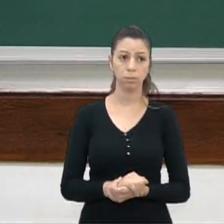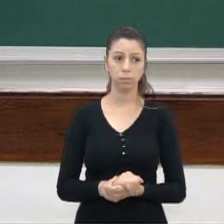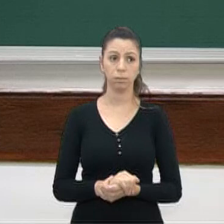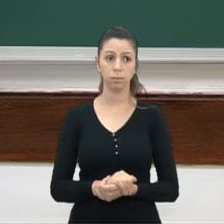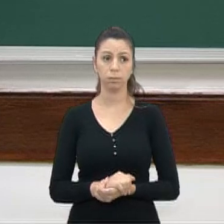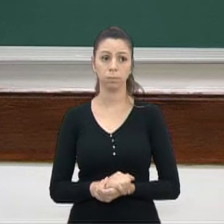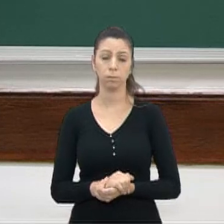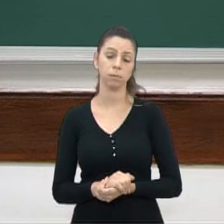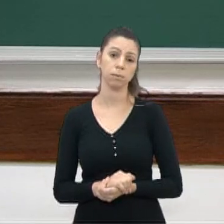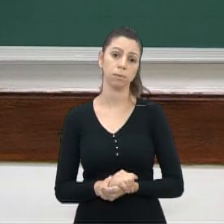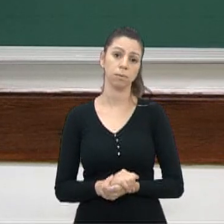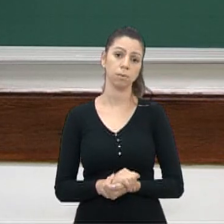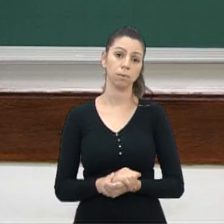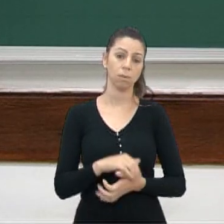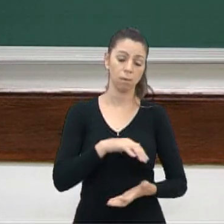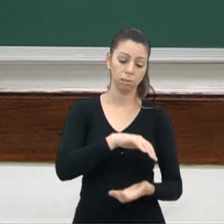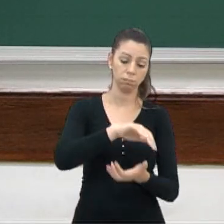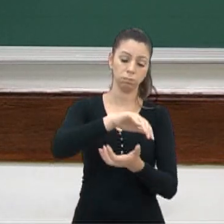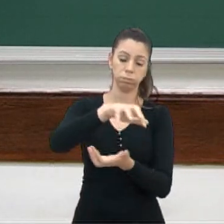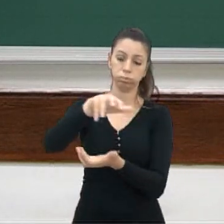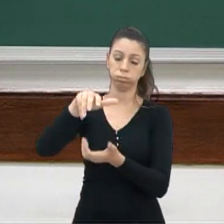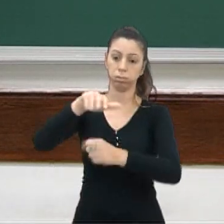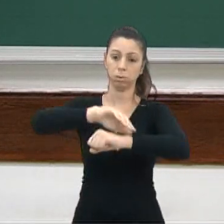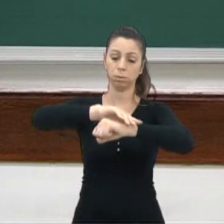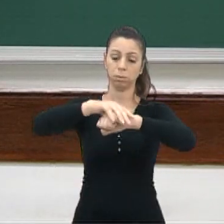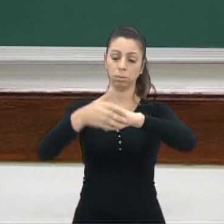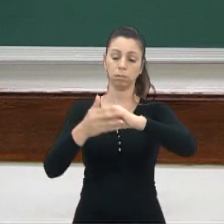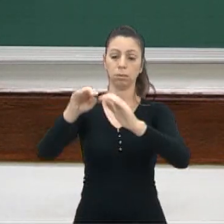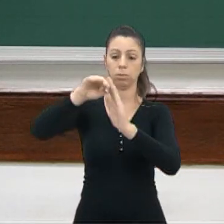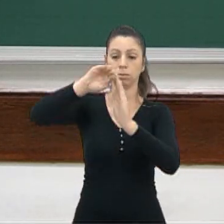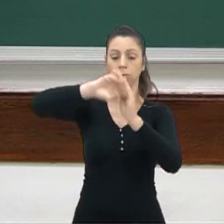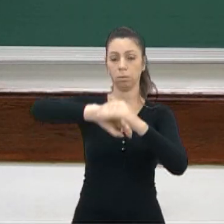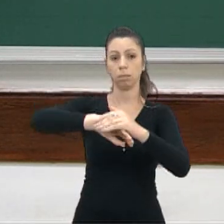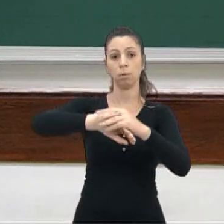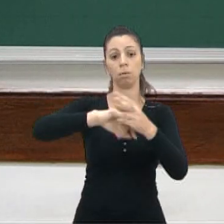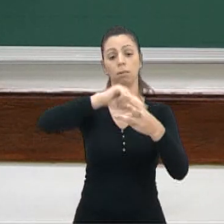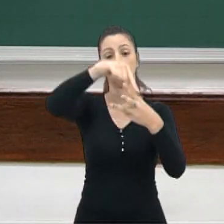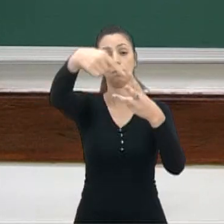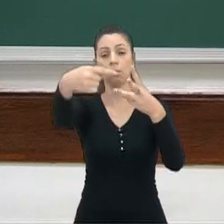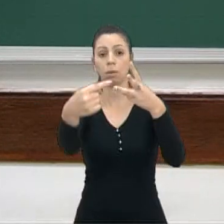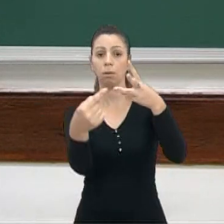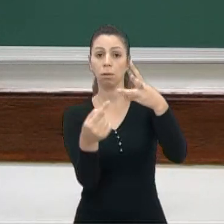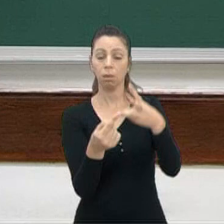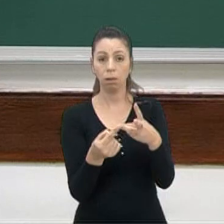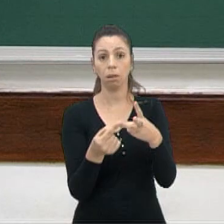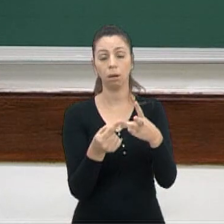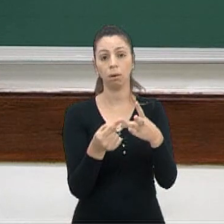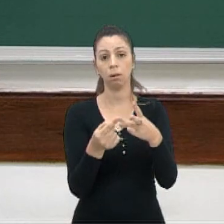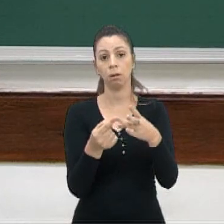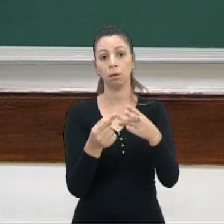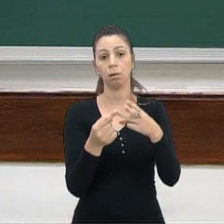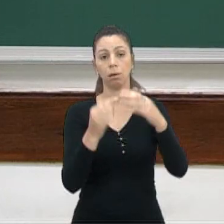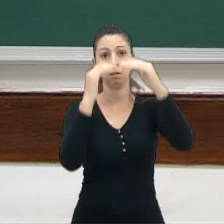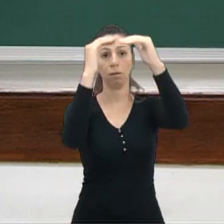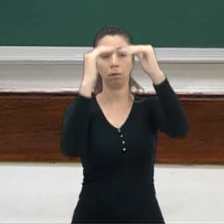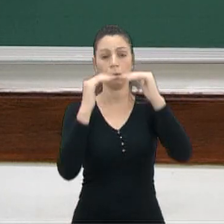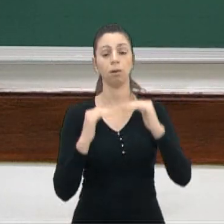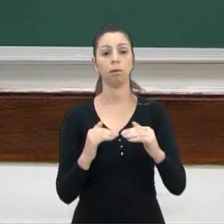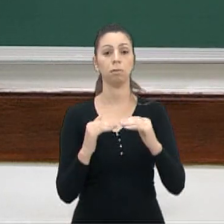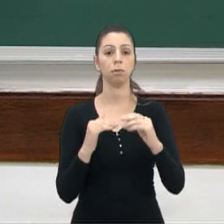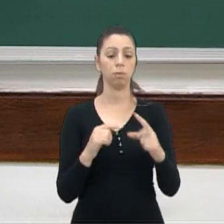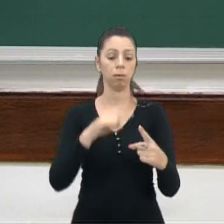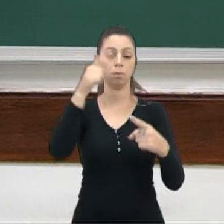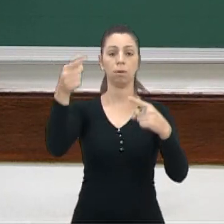Camadas internas do planeta Terra. Existem 3, mas há subdivisões.